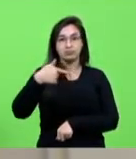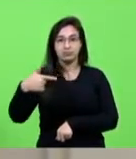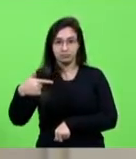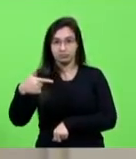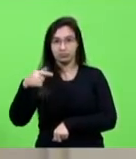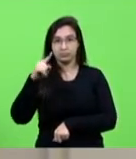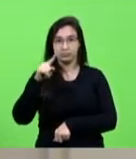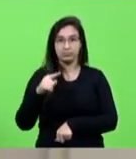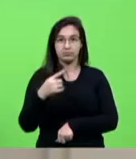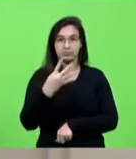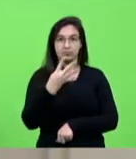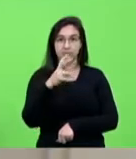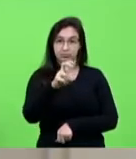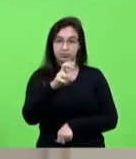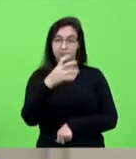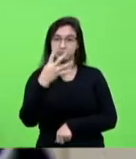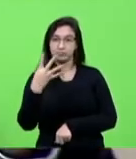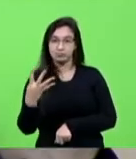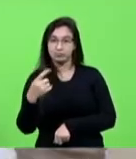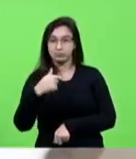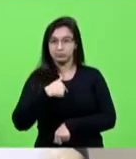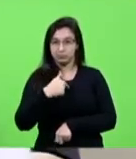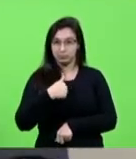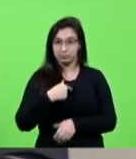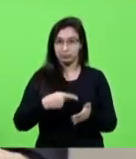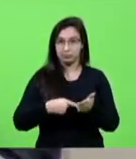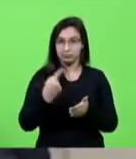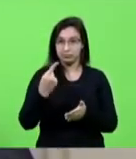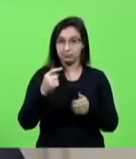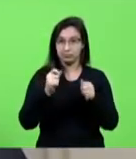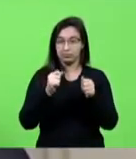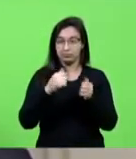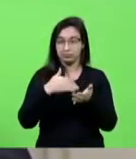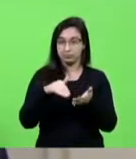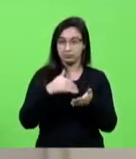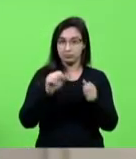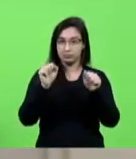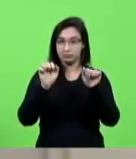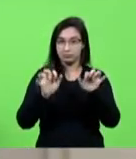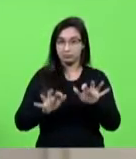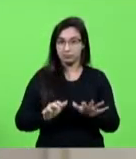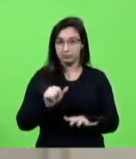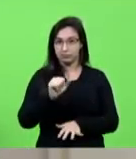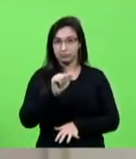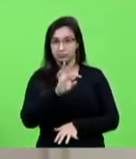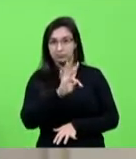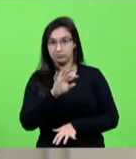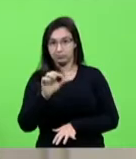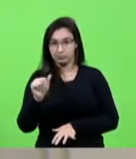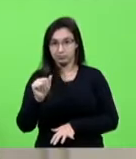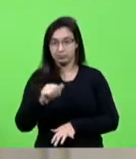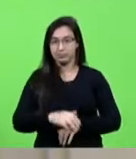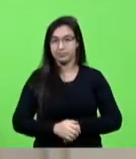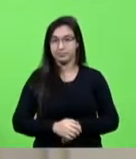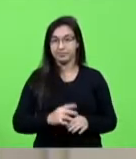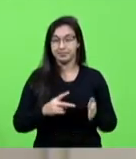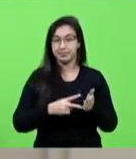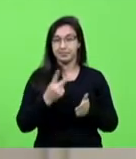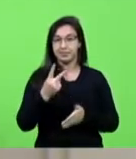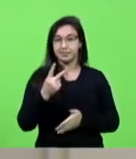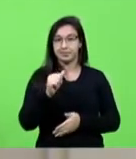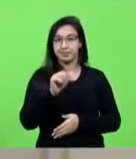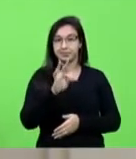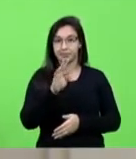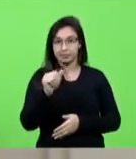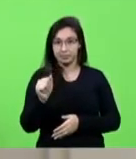e 54 minutos. Para constar, eu, primeiro secretário, lavrei a presente ata. Segunda ata,